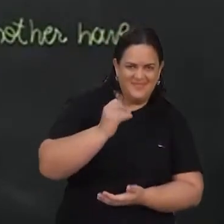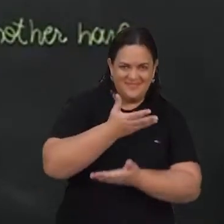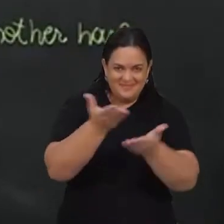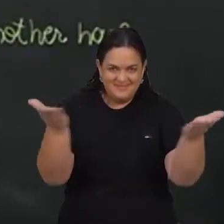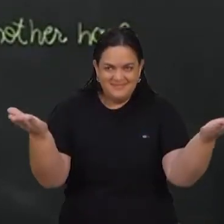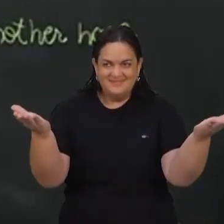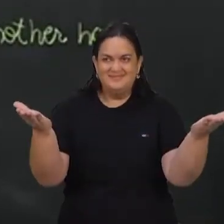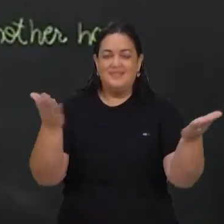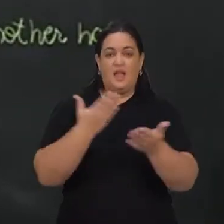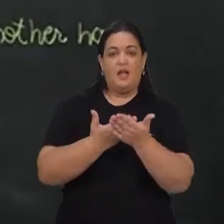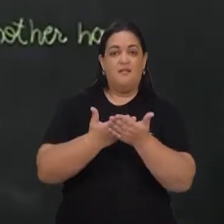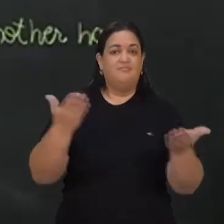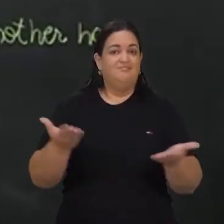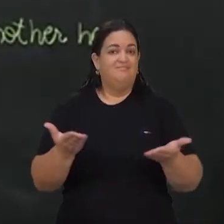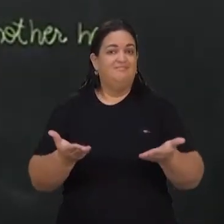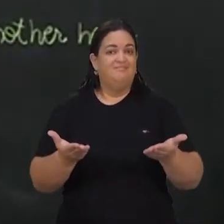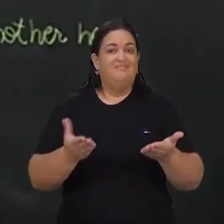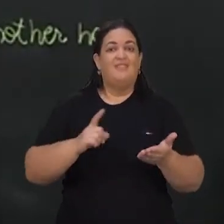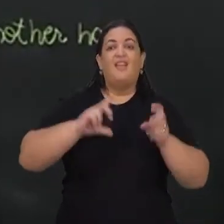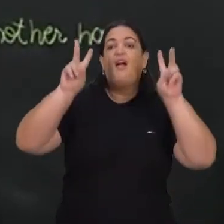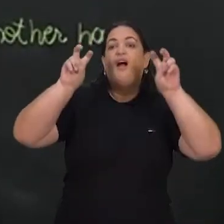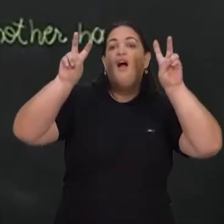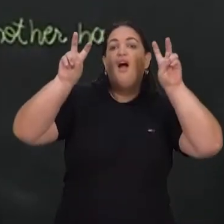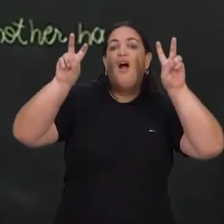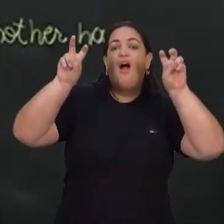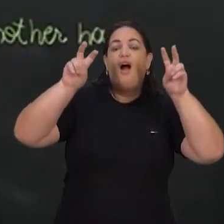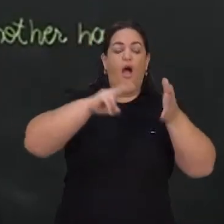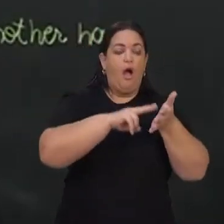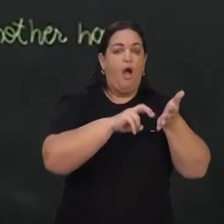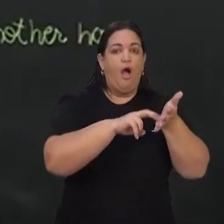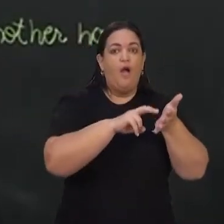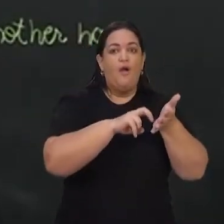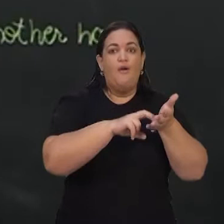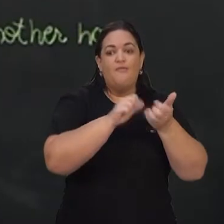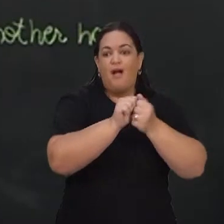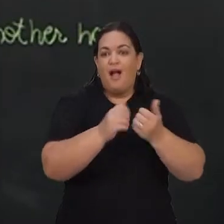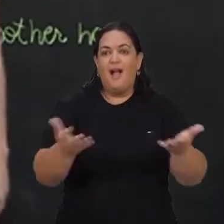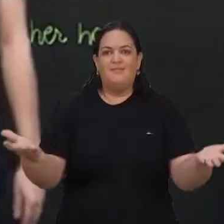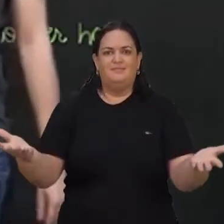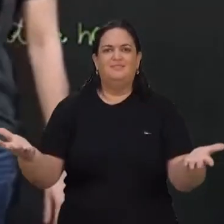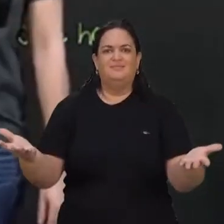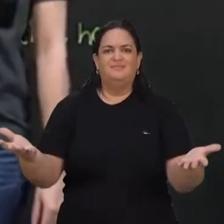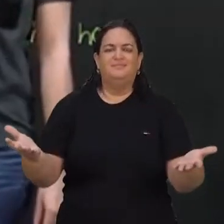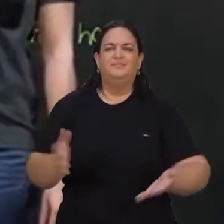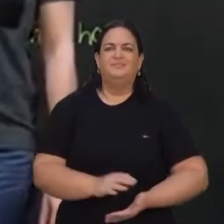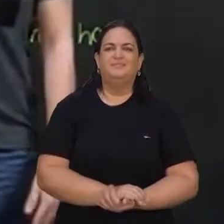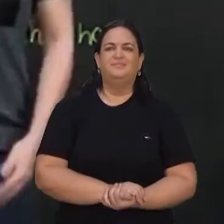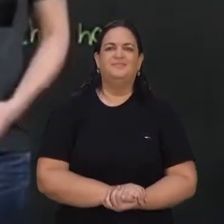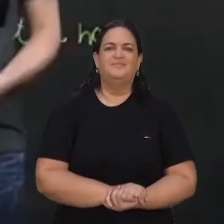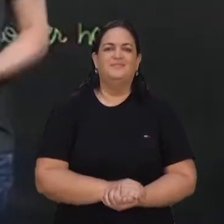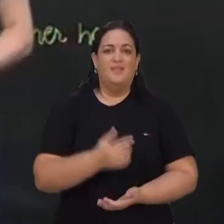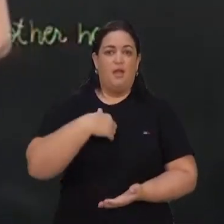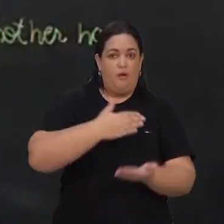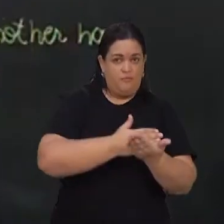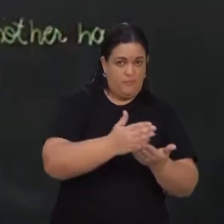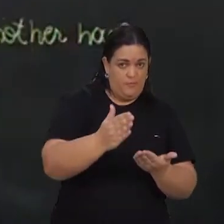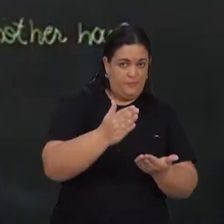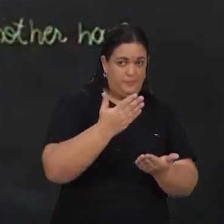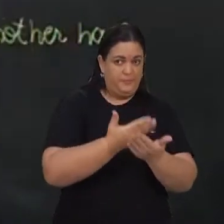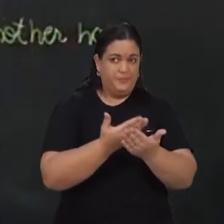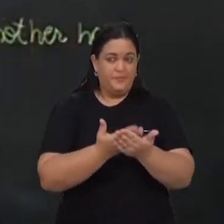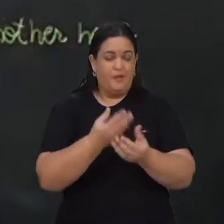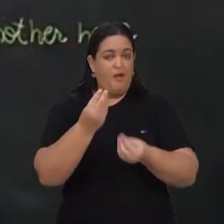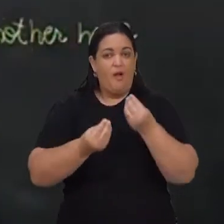everyone! Na aula de hoje, vamos falar sobre expansão vocabular. Eu vou começar a aula de